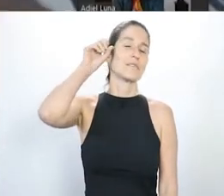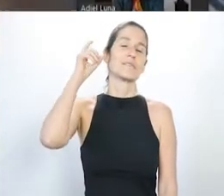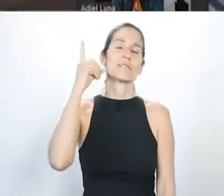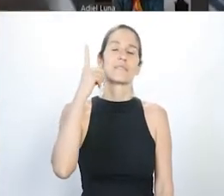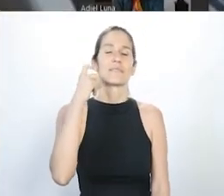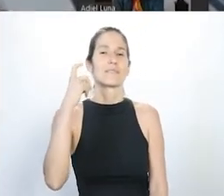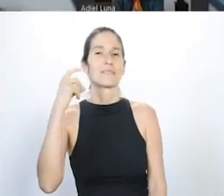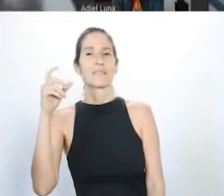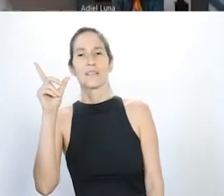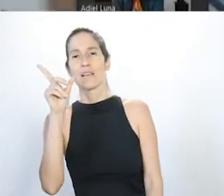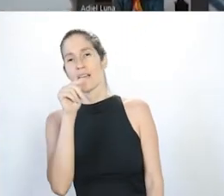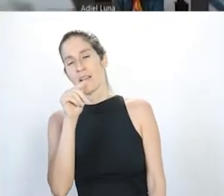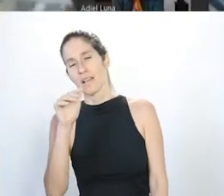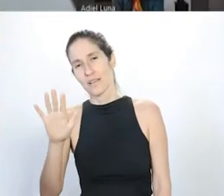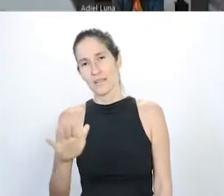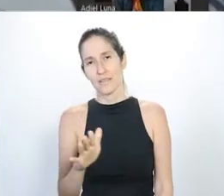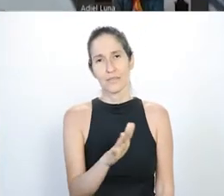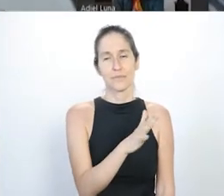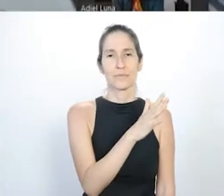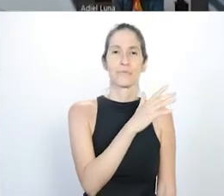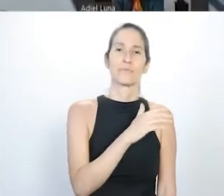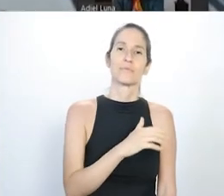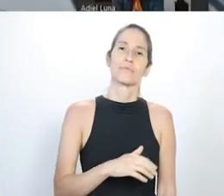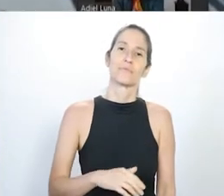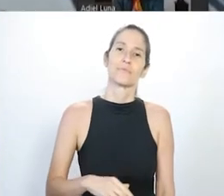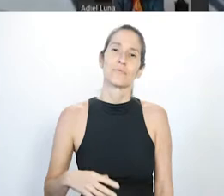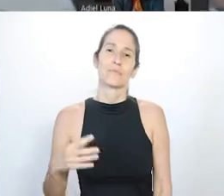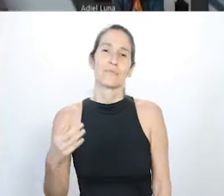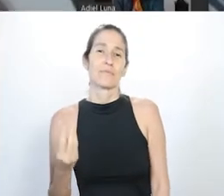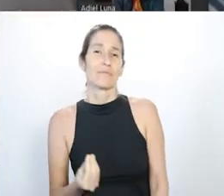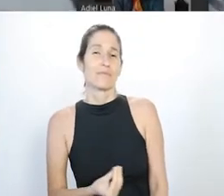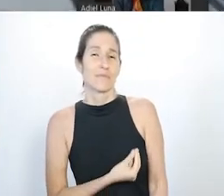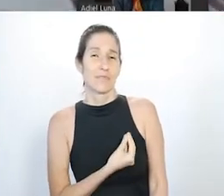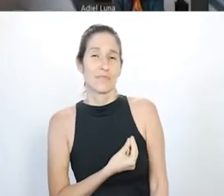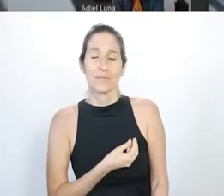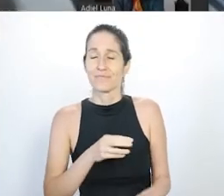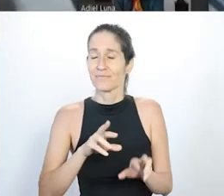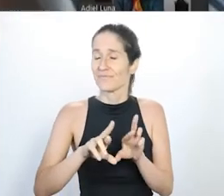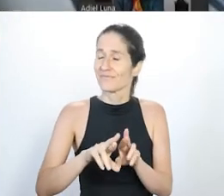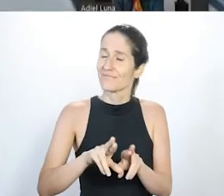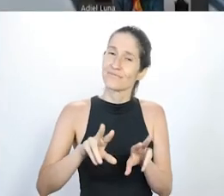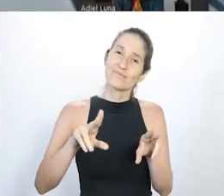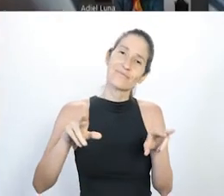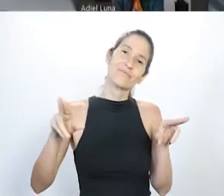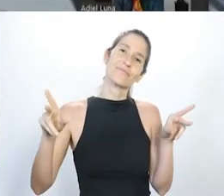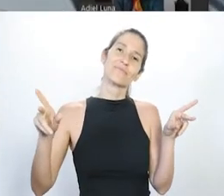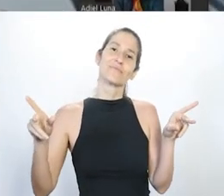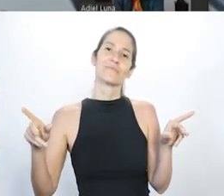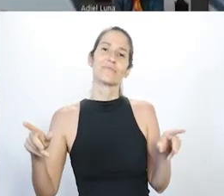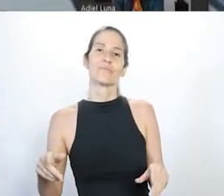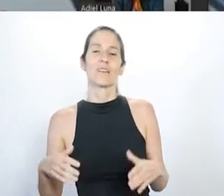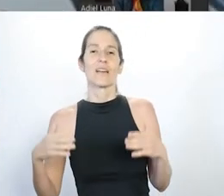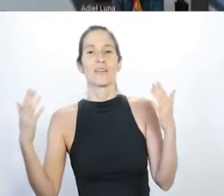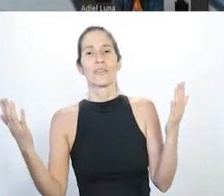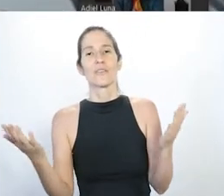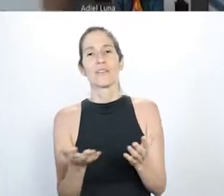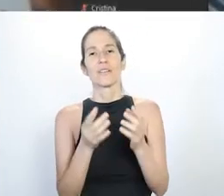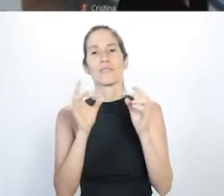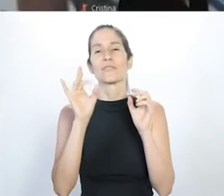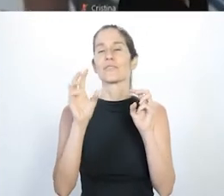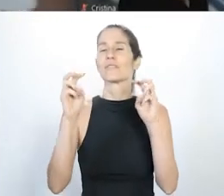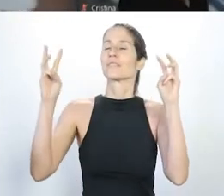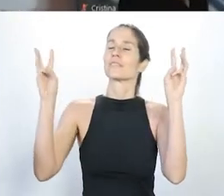minha vida não é mais aquela, e agora eu vou se andar. A